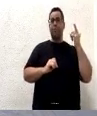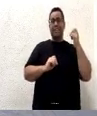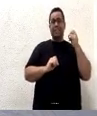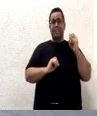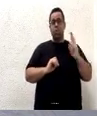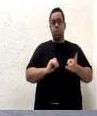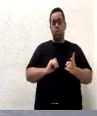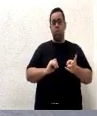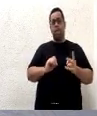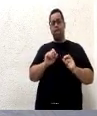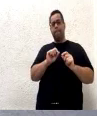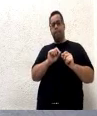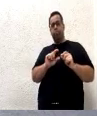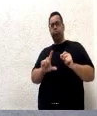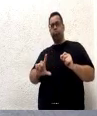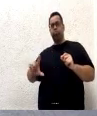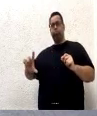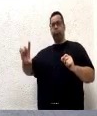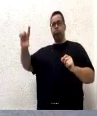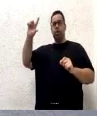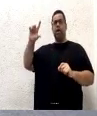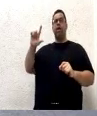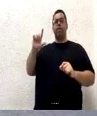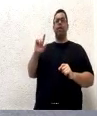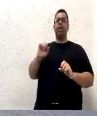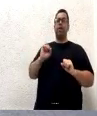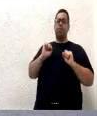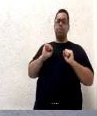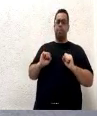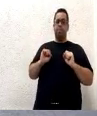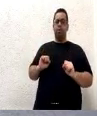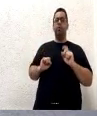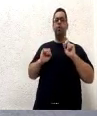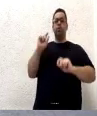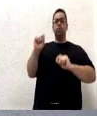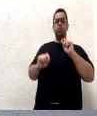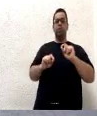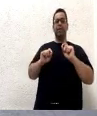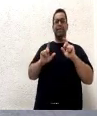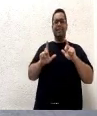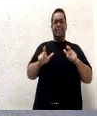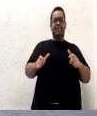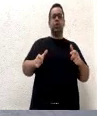regional, que nós vamos segurar, cada município vai segurar no seu município até